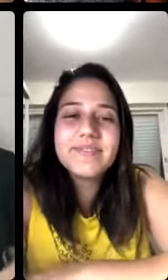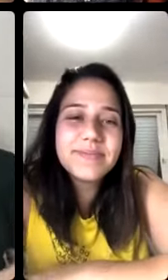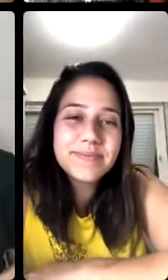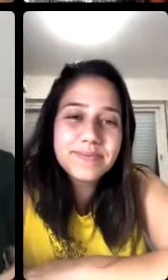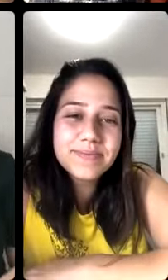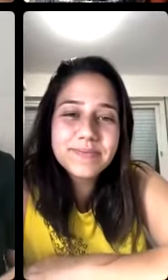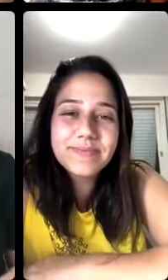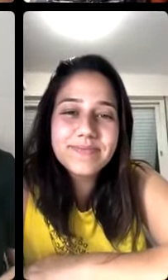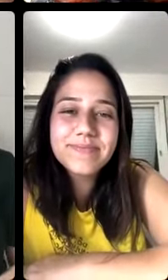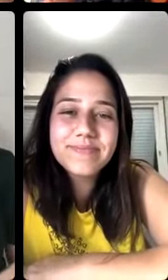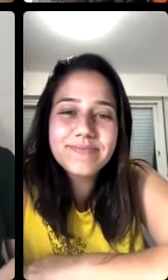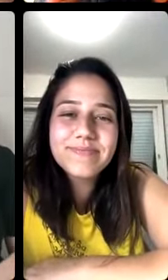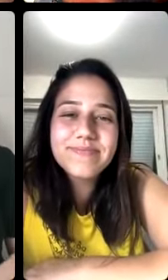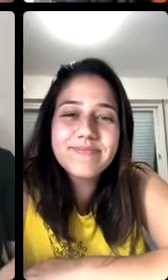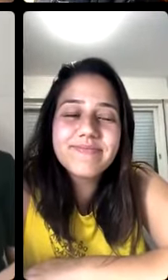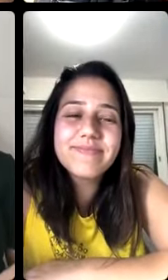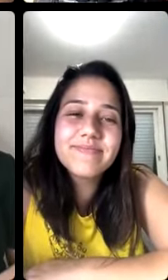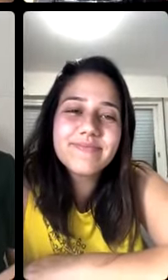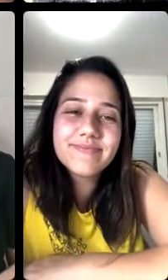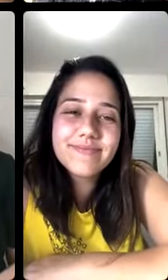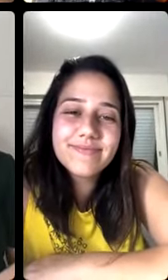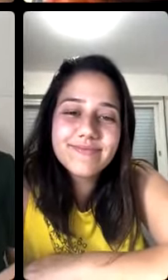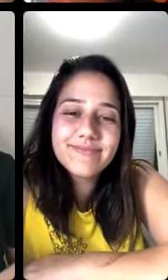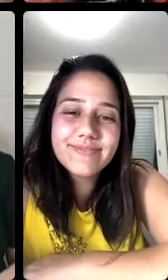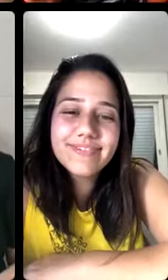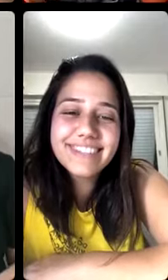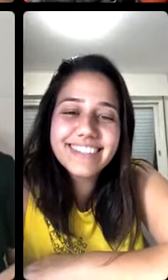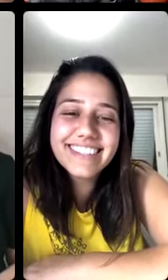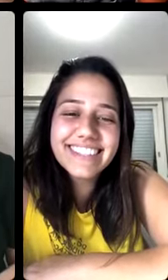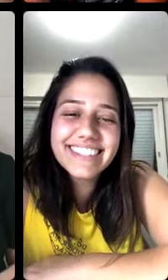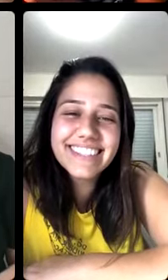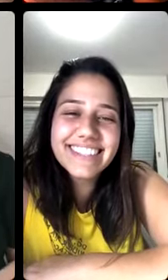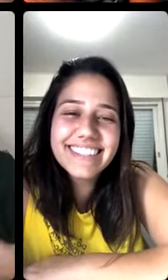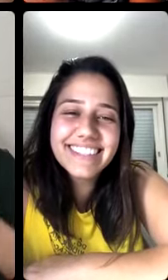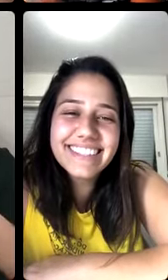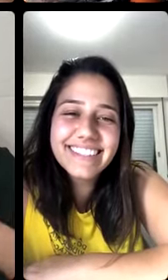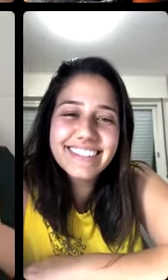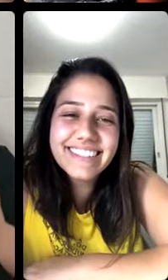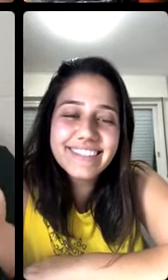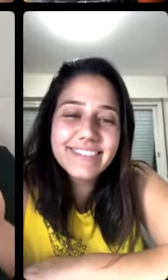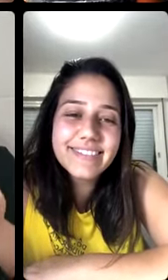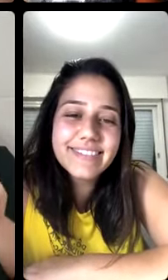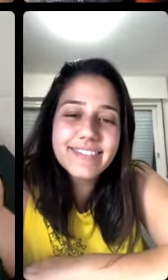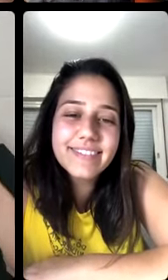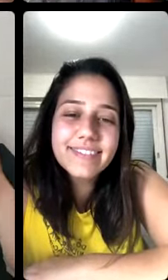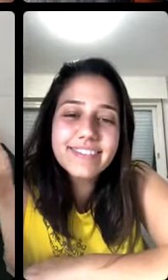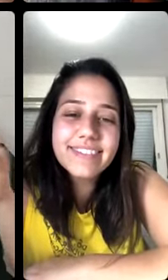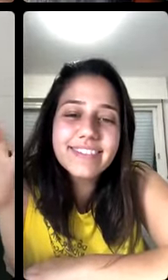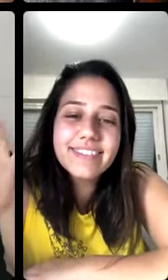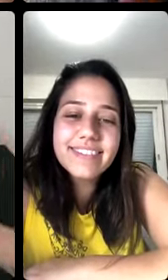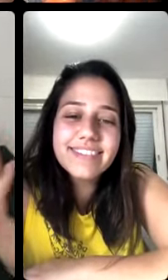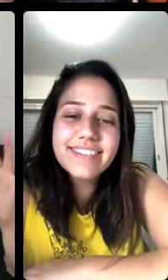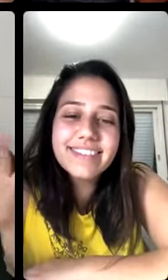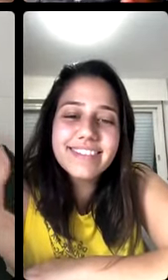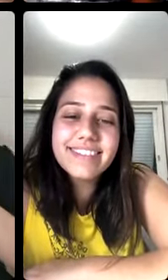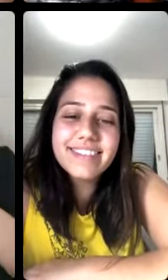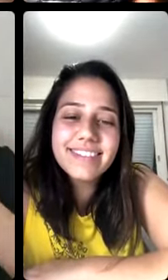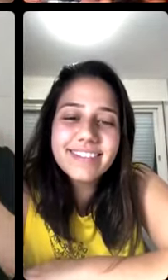Então, cara, você estava contando sobre o Sim, projeto. estava falando um pouquinho